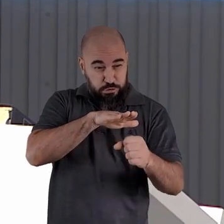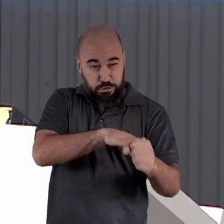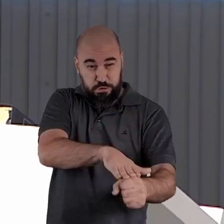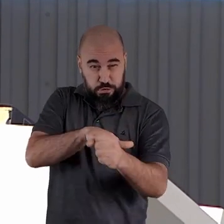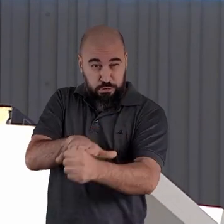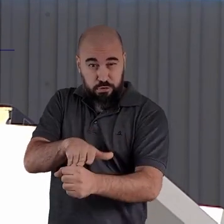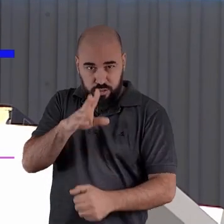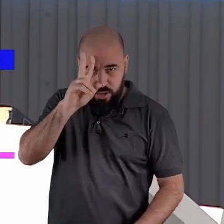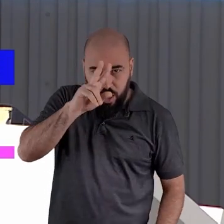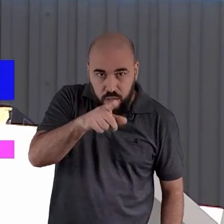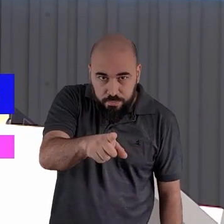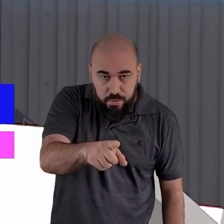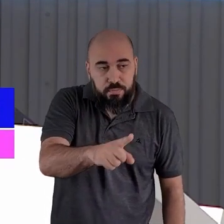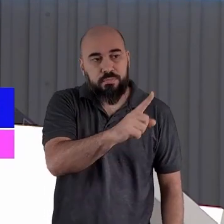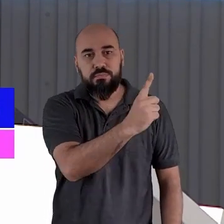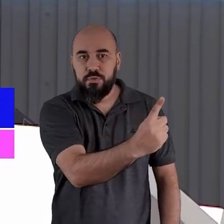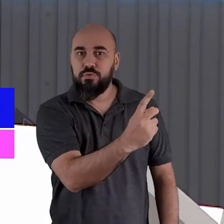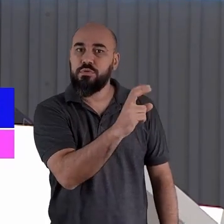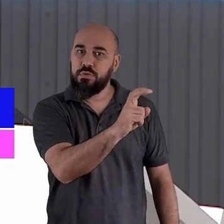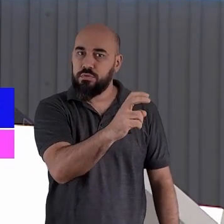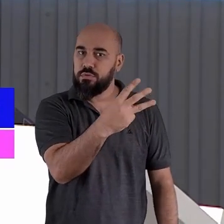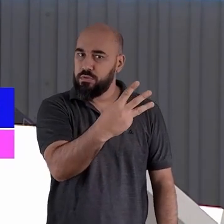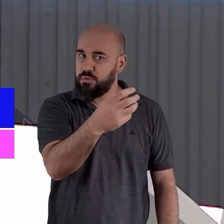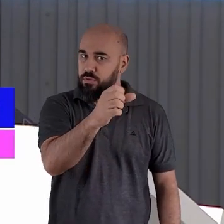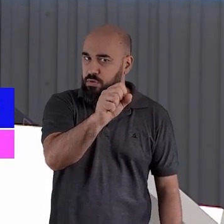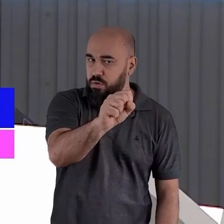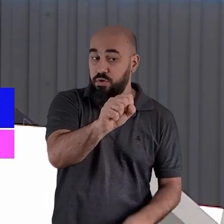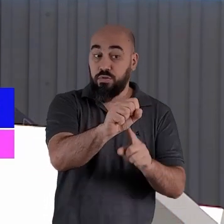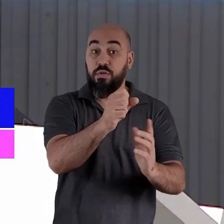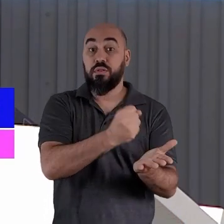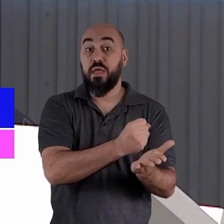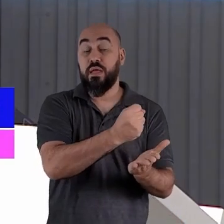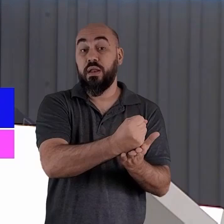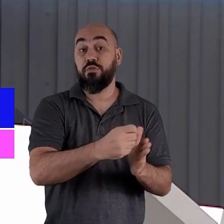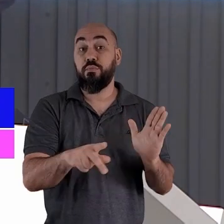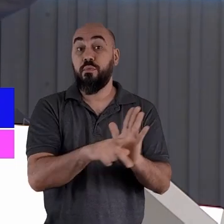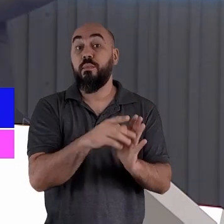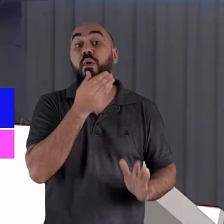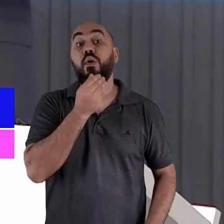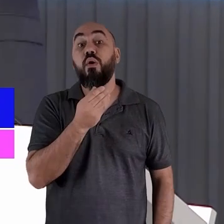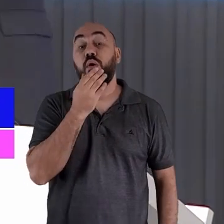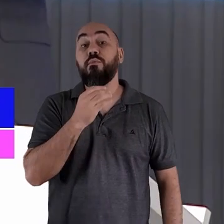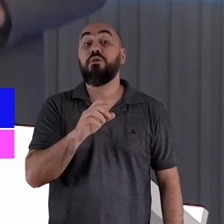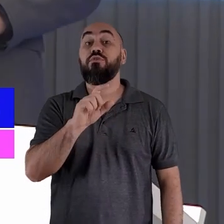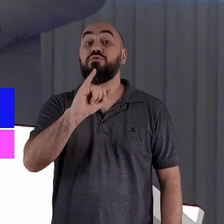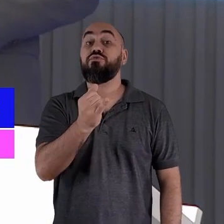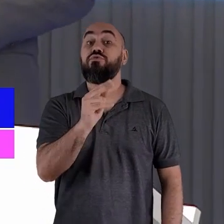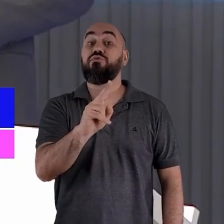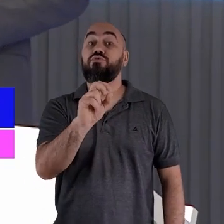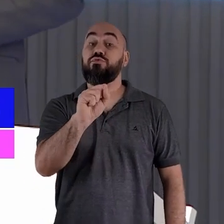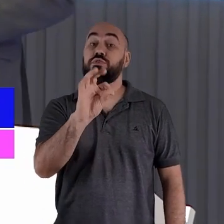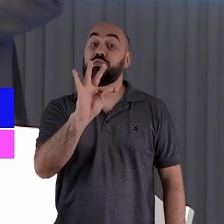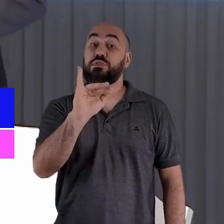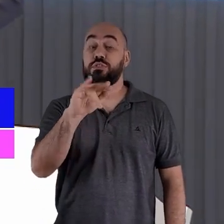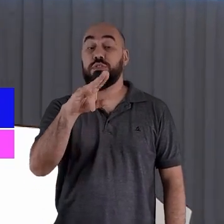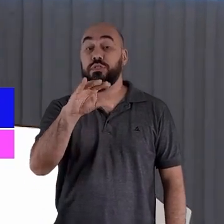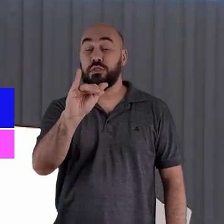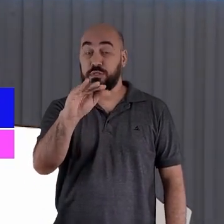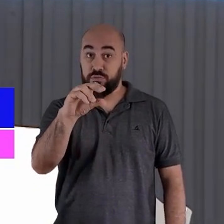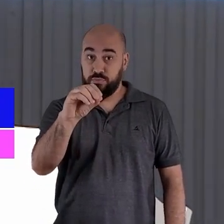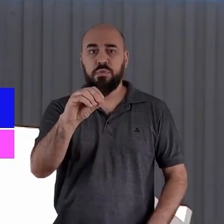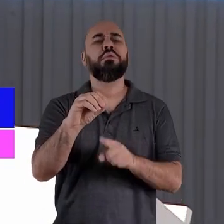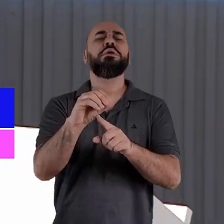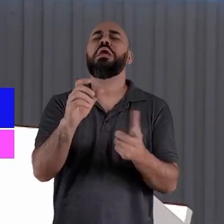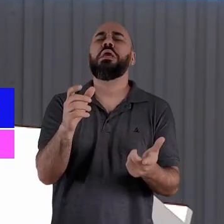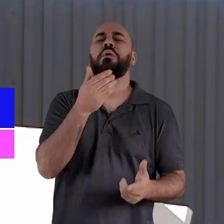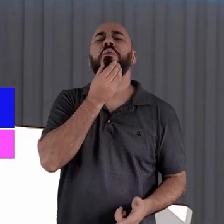538, acontece o decreto de Justiniano. Justiniano era o imperador de Roma. E